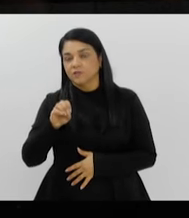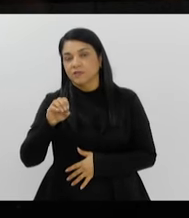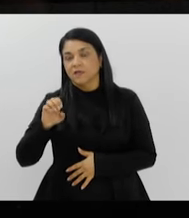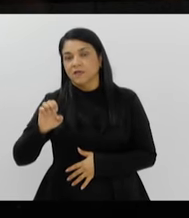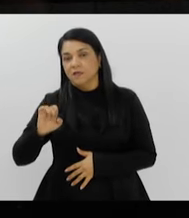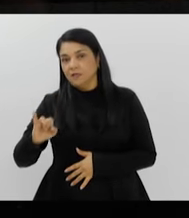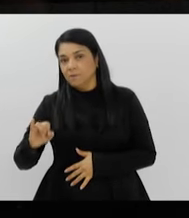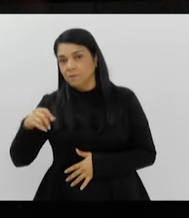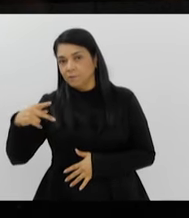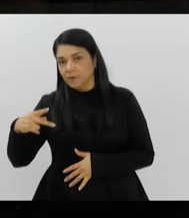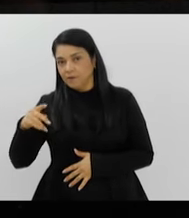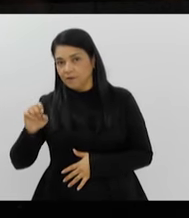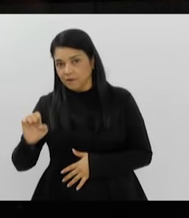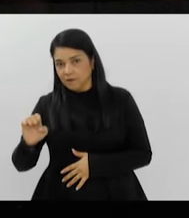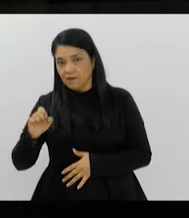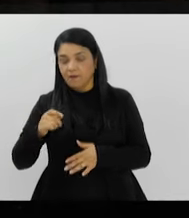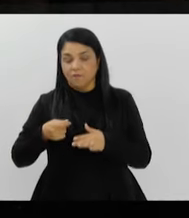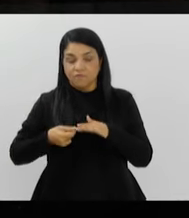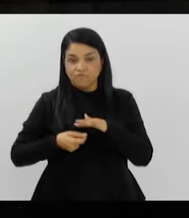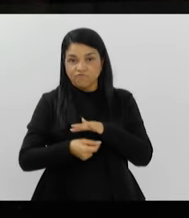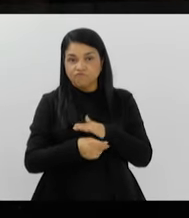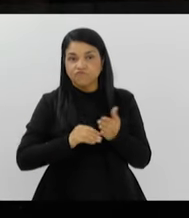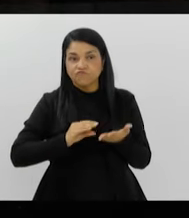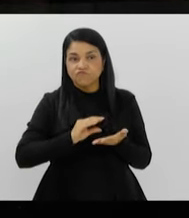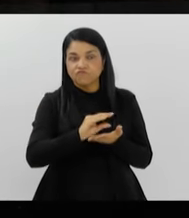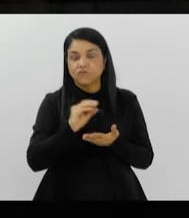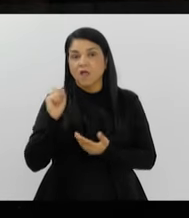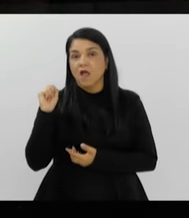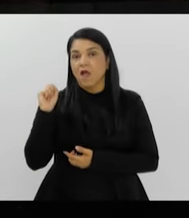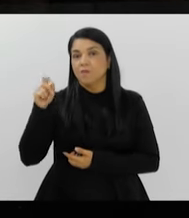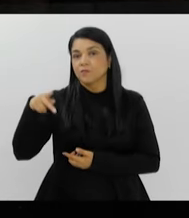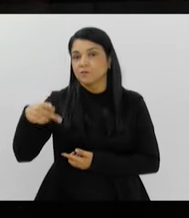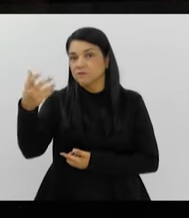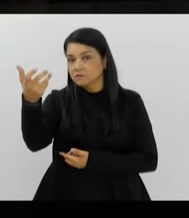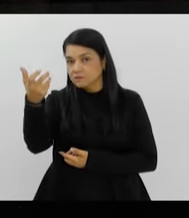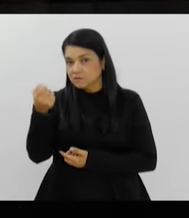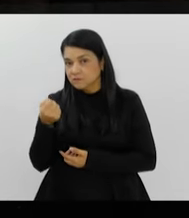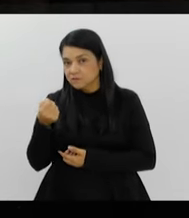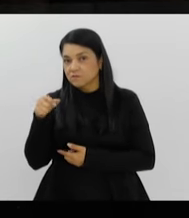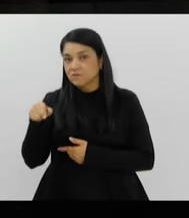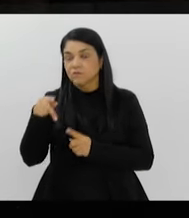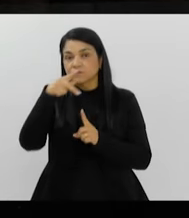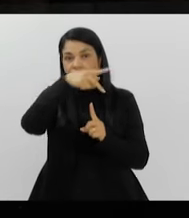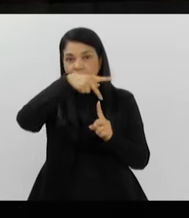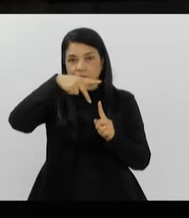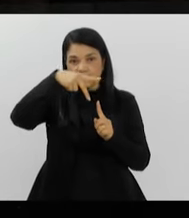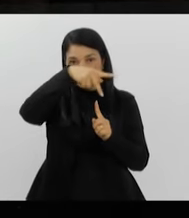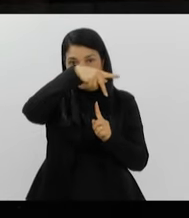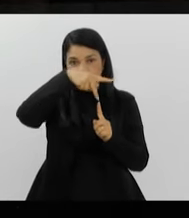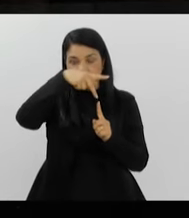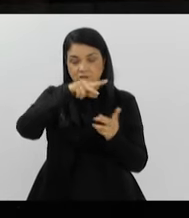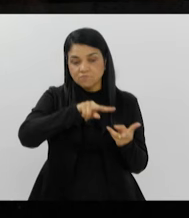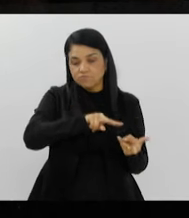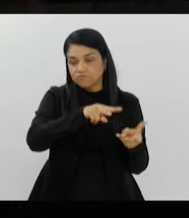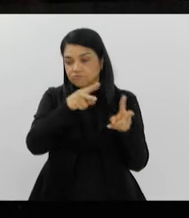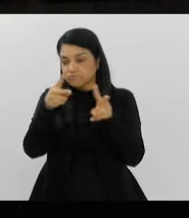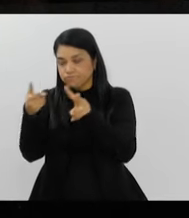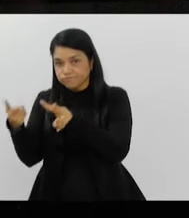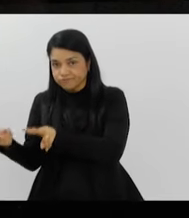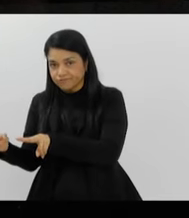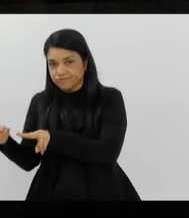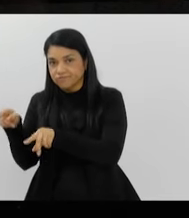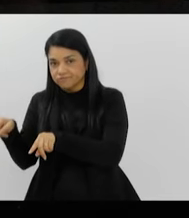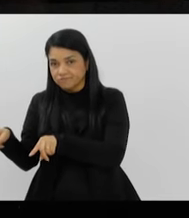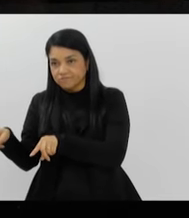para financiar as aposentadorias e pensões do Rio Previdência, e deslocar esta rubrica